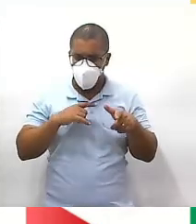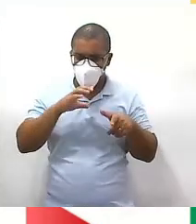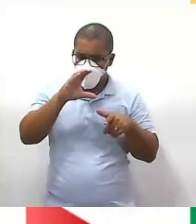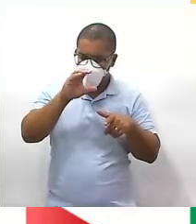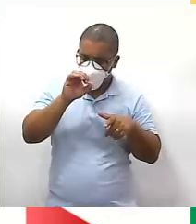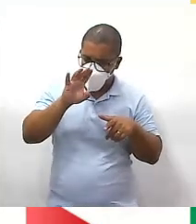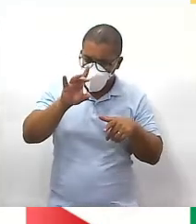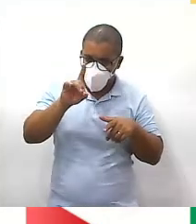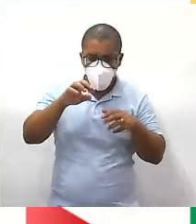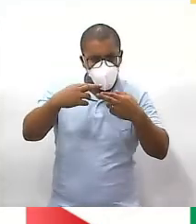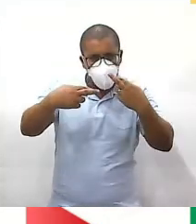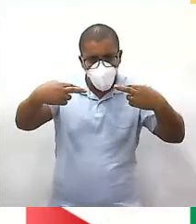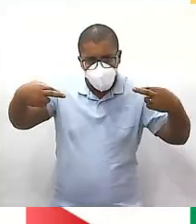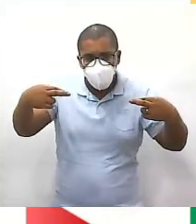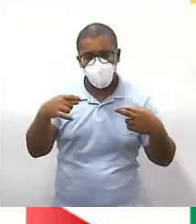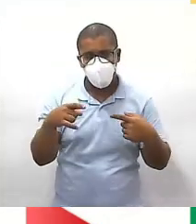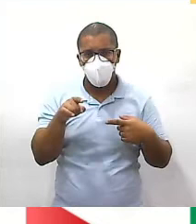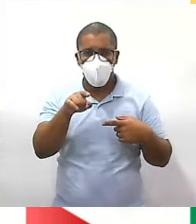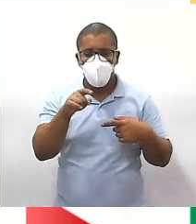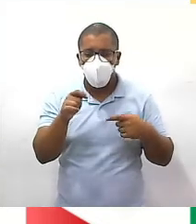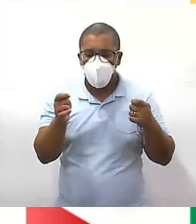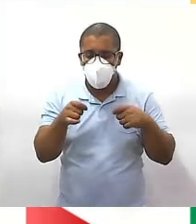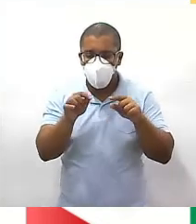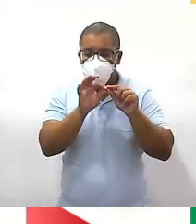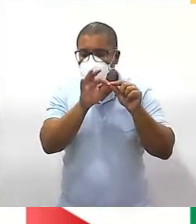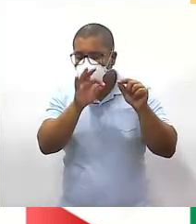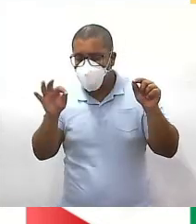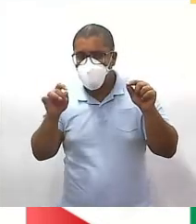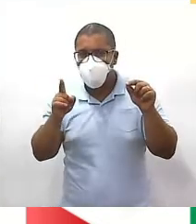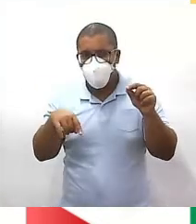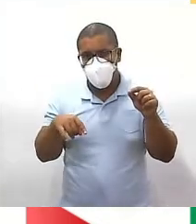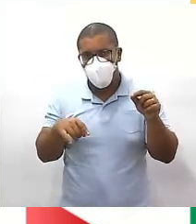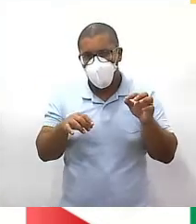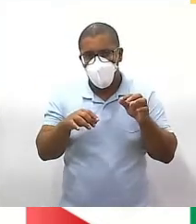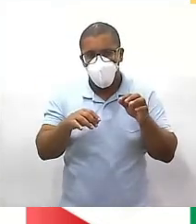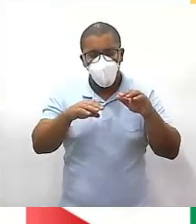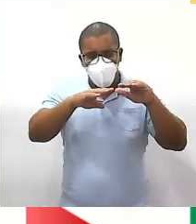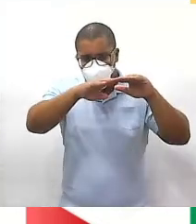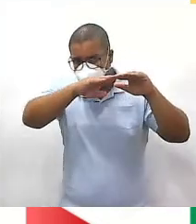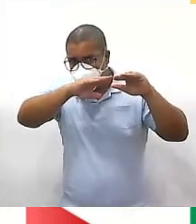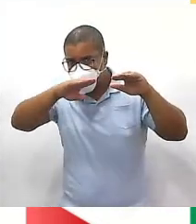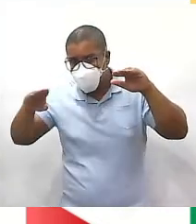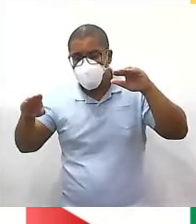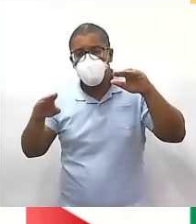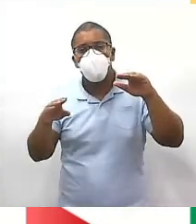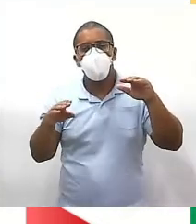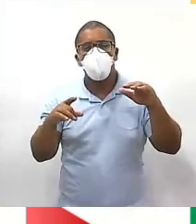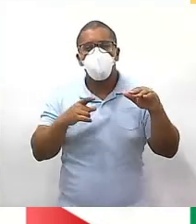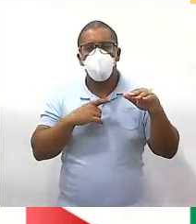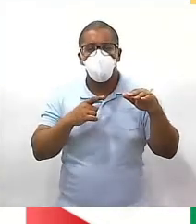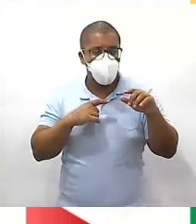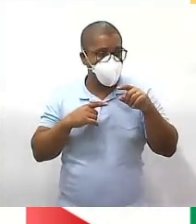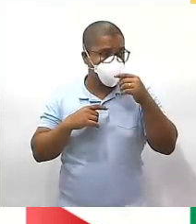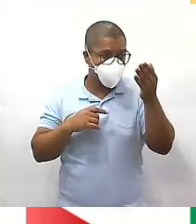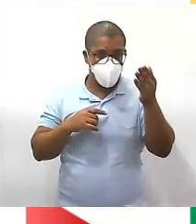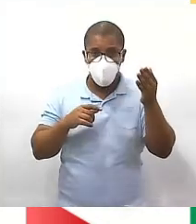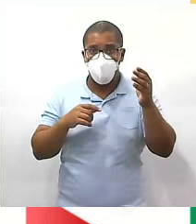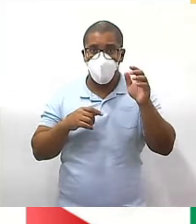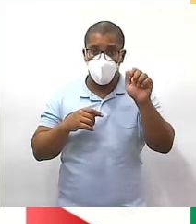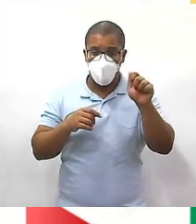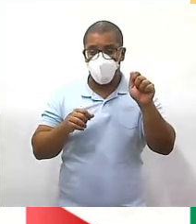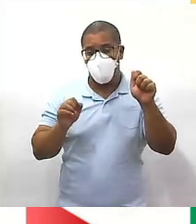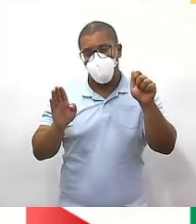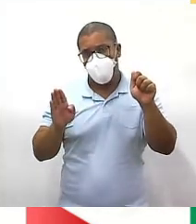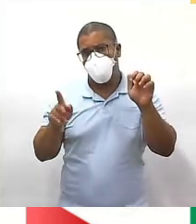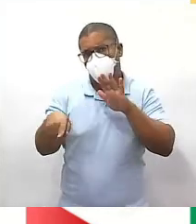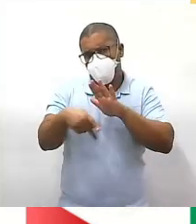é da circunferência, é um segmento de reta cujas extremidades pertencem à circunferência. Então